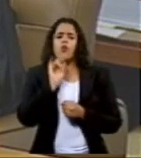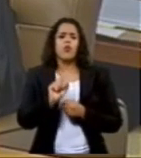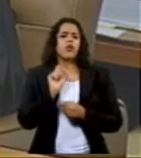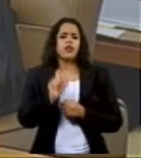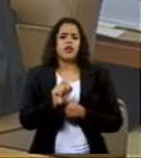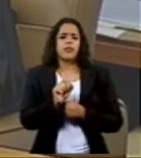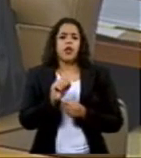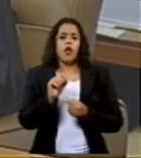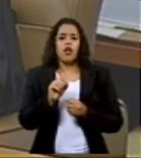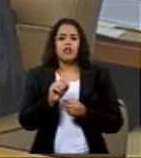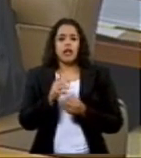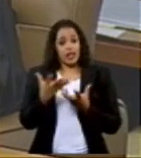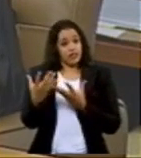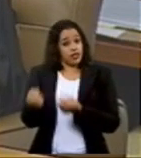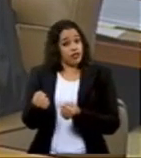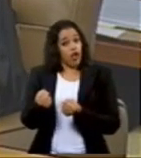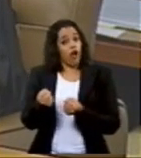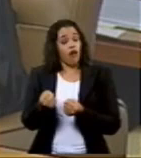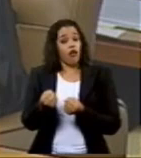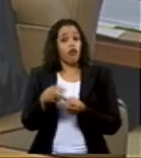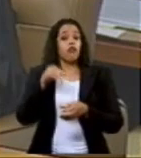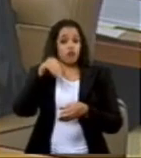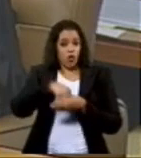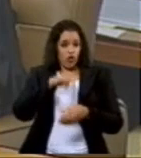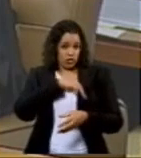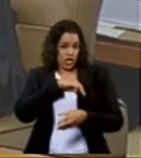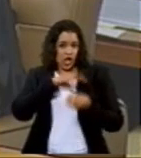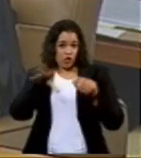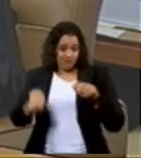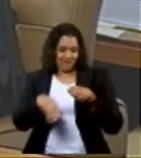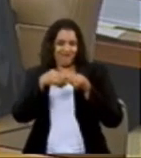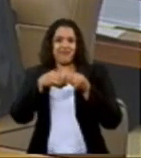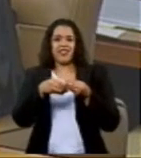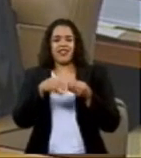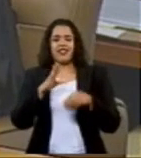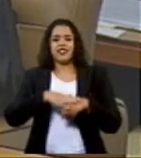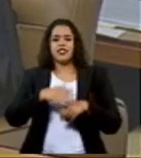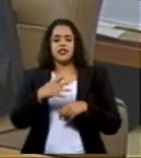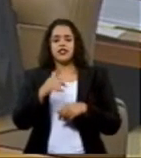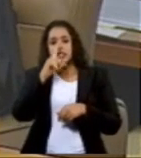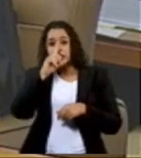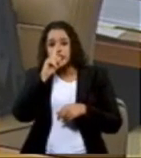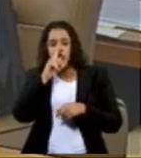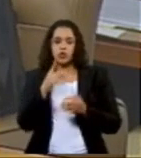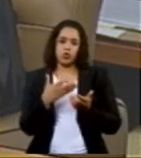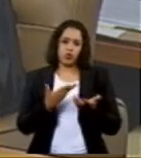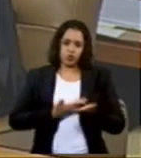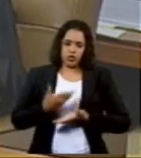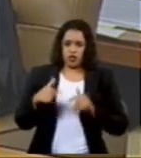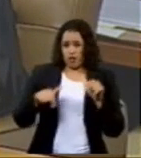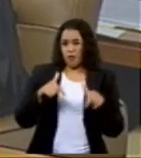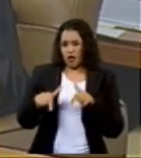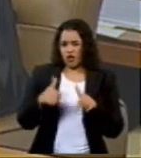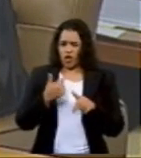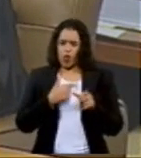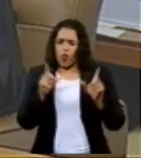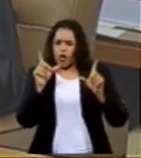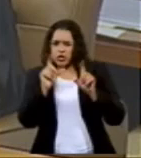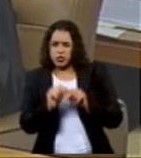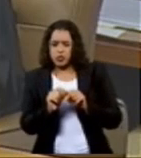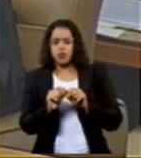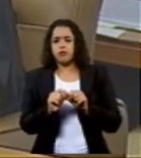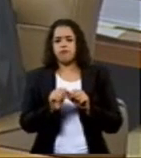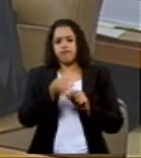do adicional de risco portuário ao trabalhador avulso. Nesse relato eu resumo os